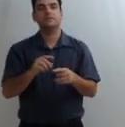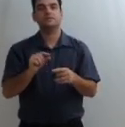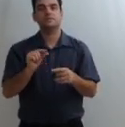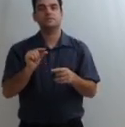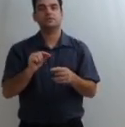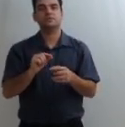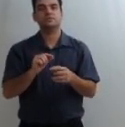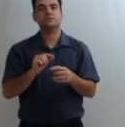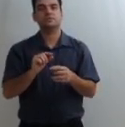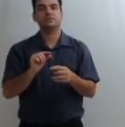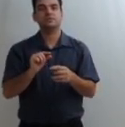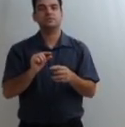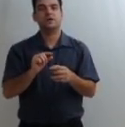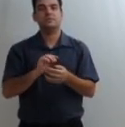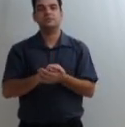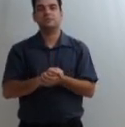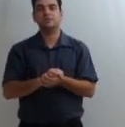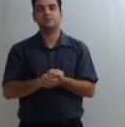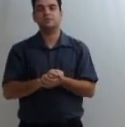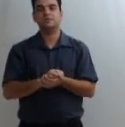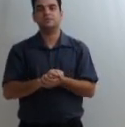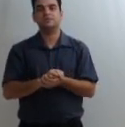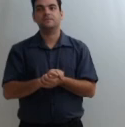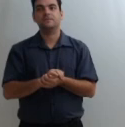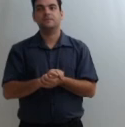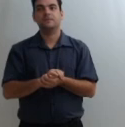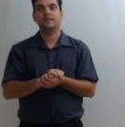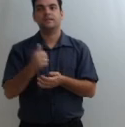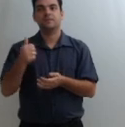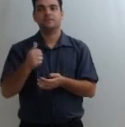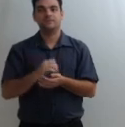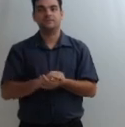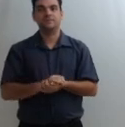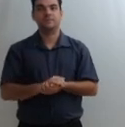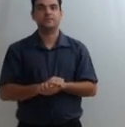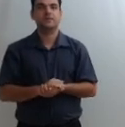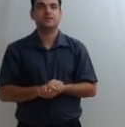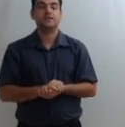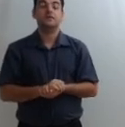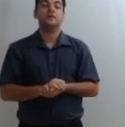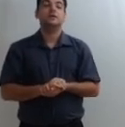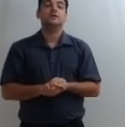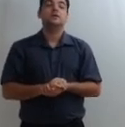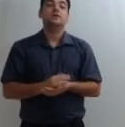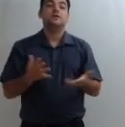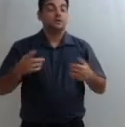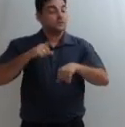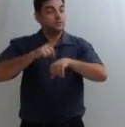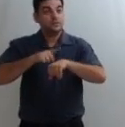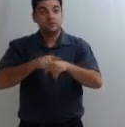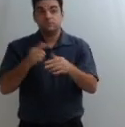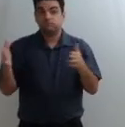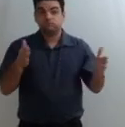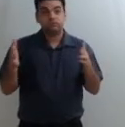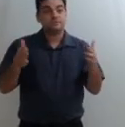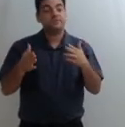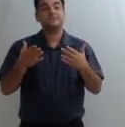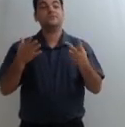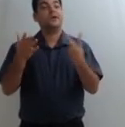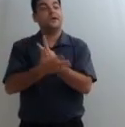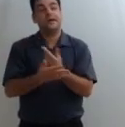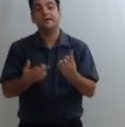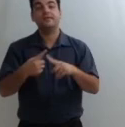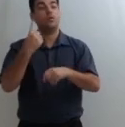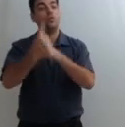muito bem sabe, os decretos de indulto e comutação de pena estabelecem como período de reabilitação da falta grave, o prazo de um